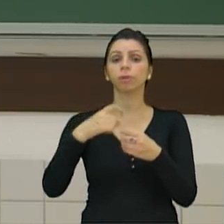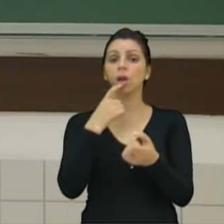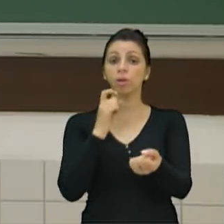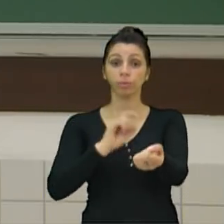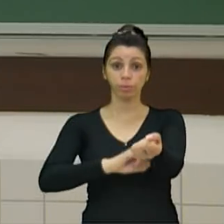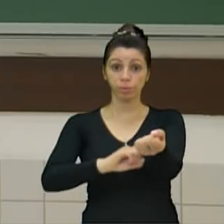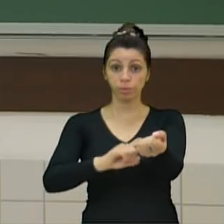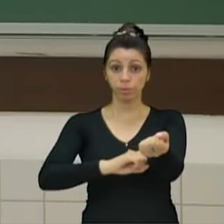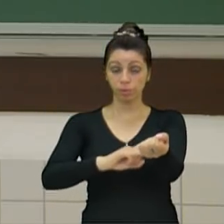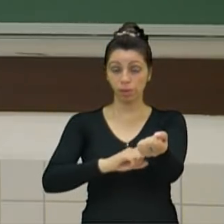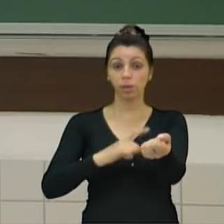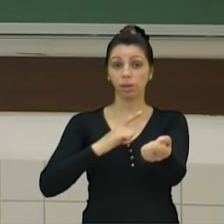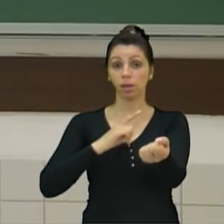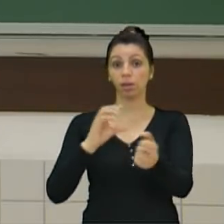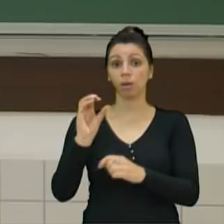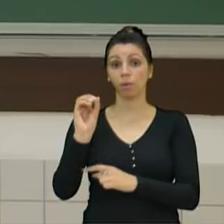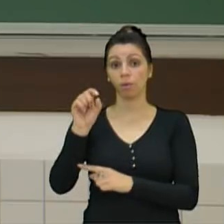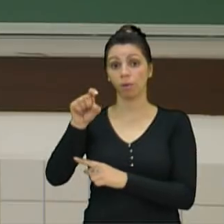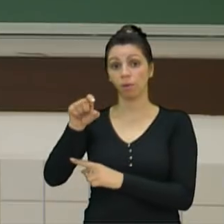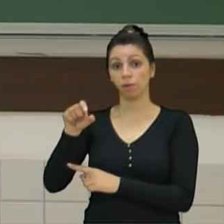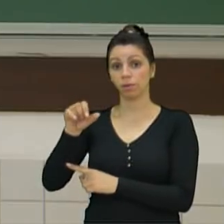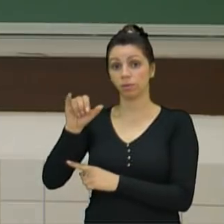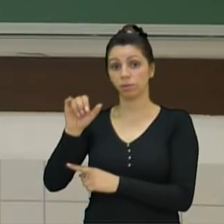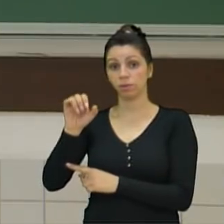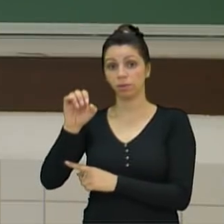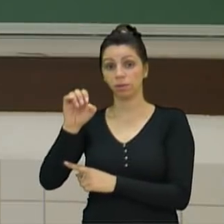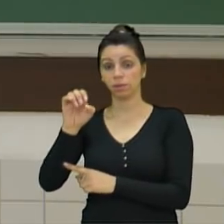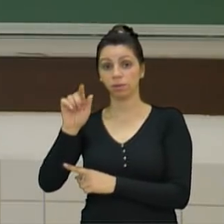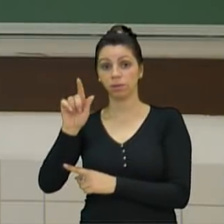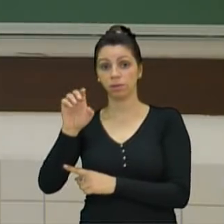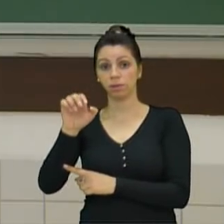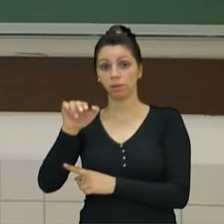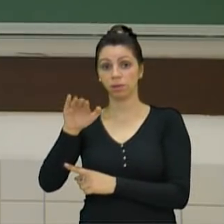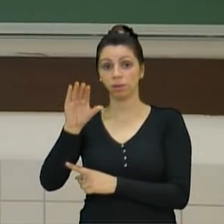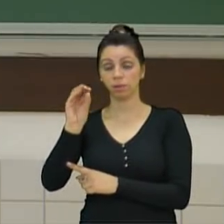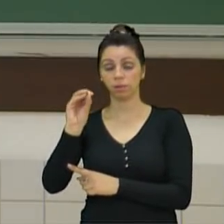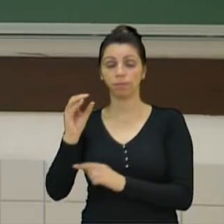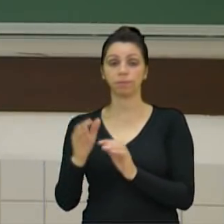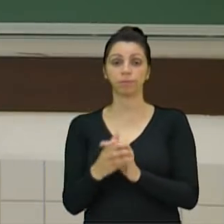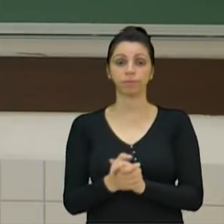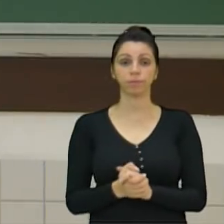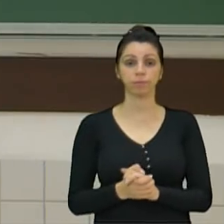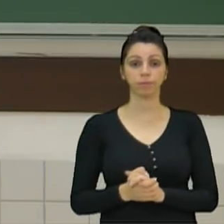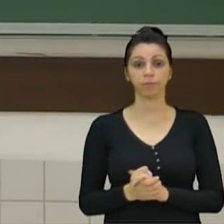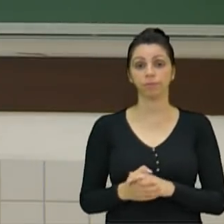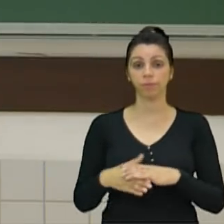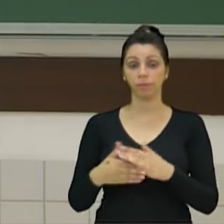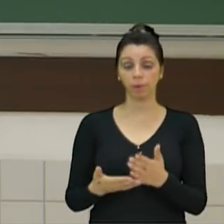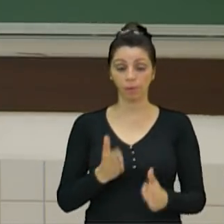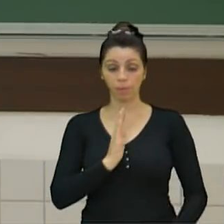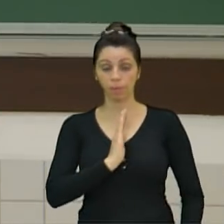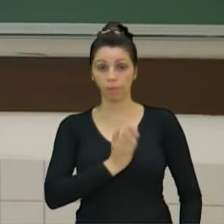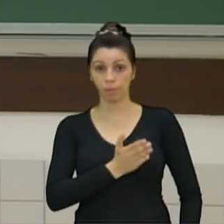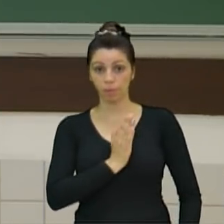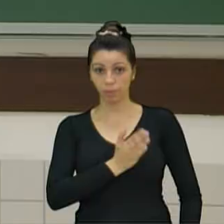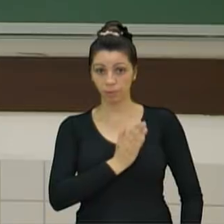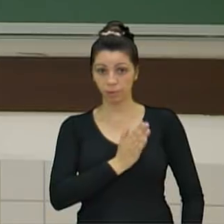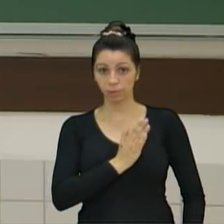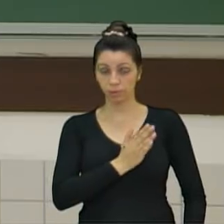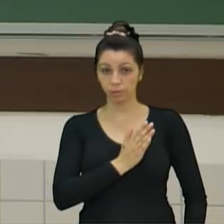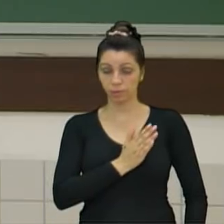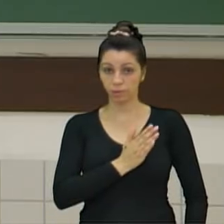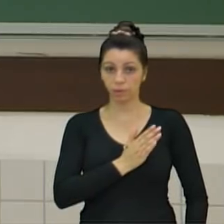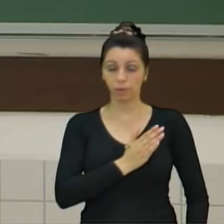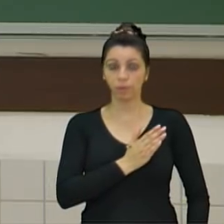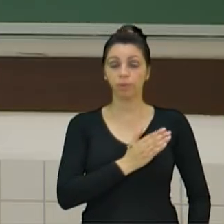aqui ficou mais fácil, né? Vamos dar uma olhada nele de novo? Então, lembrando que no coração, no lado direito, só entra o